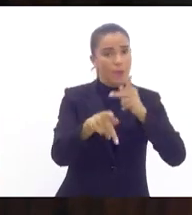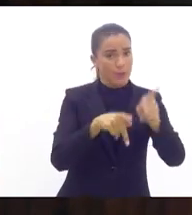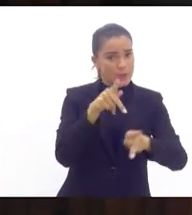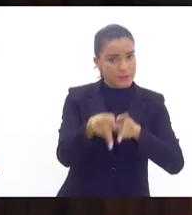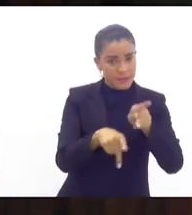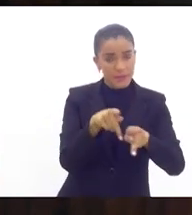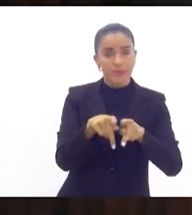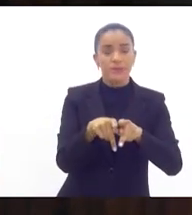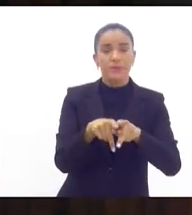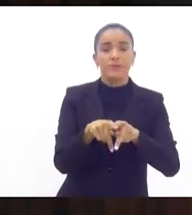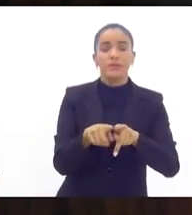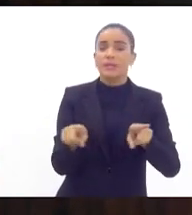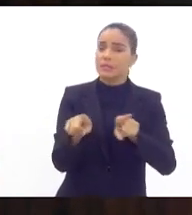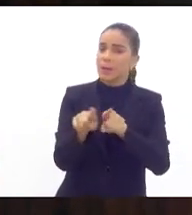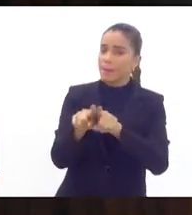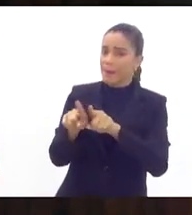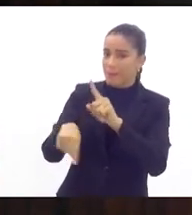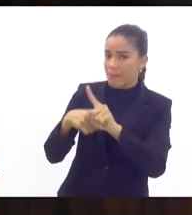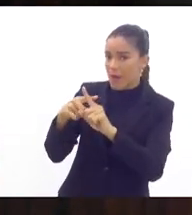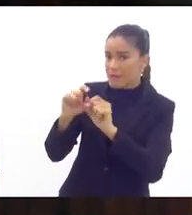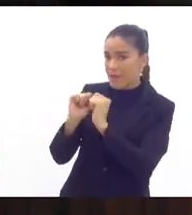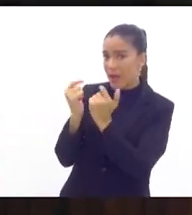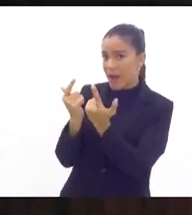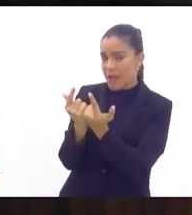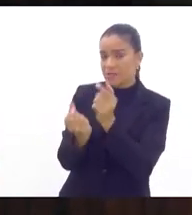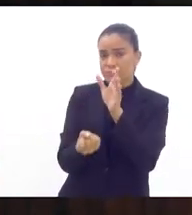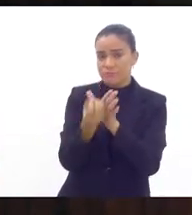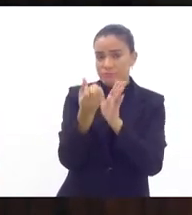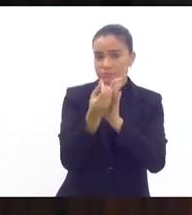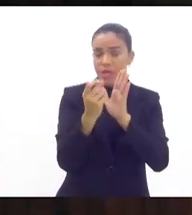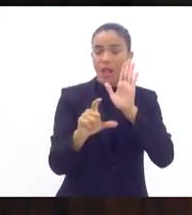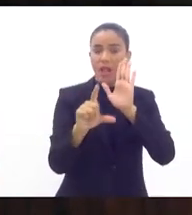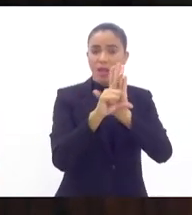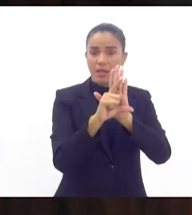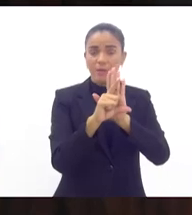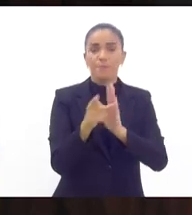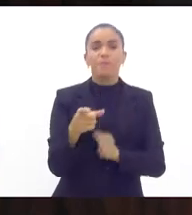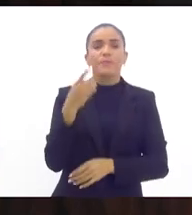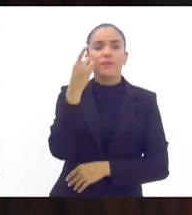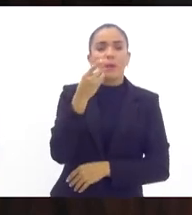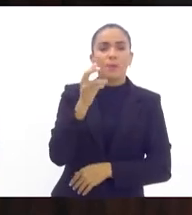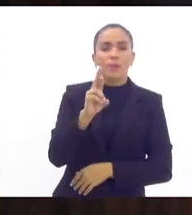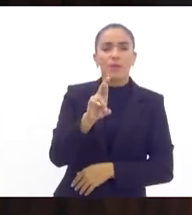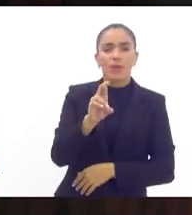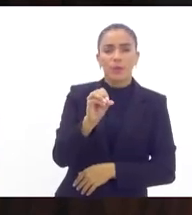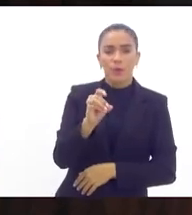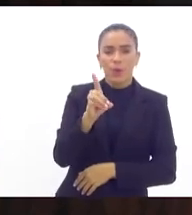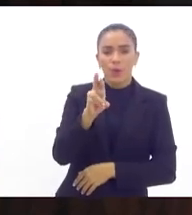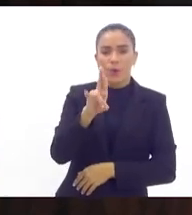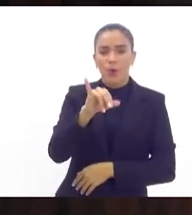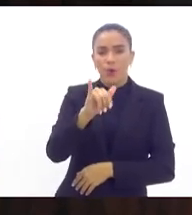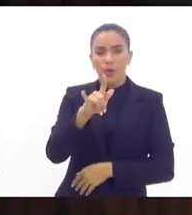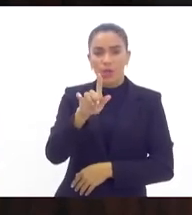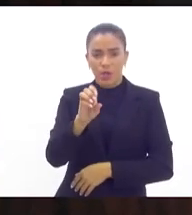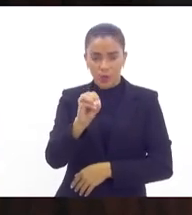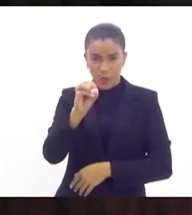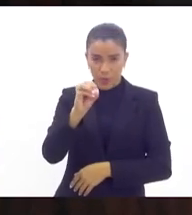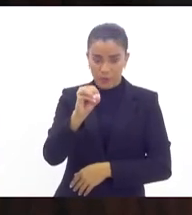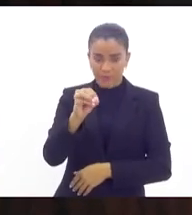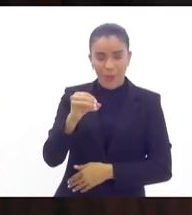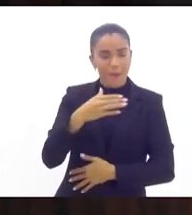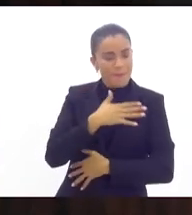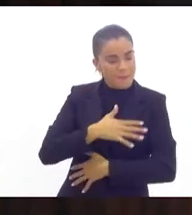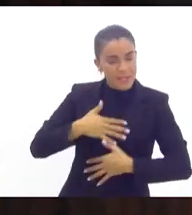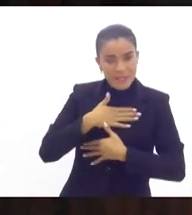e essa casa de leis Deputado Rodrigo Amorim é um prazer mais uma vez